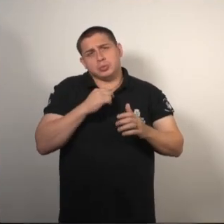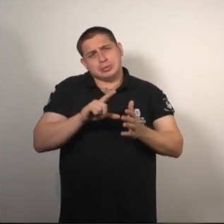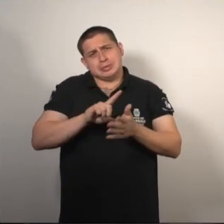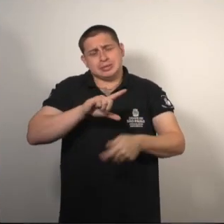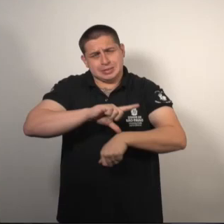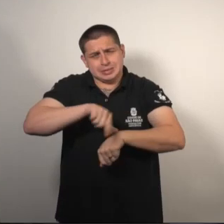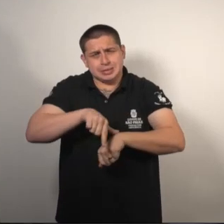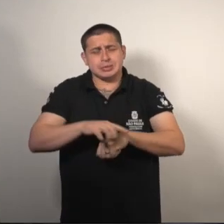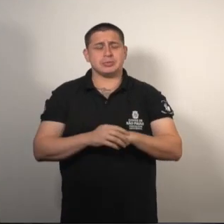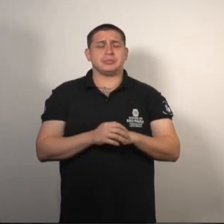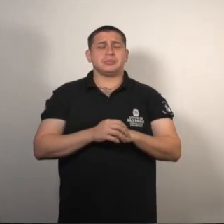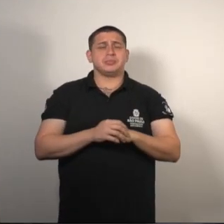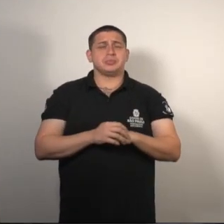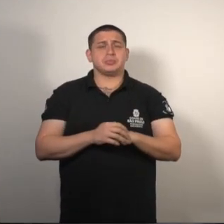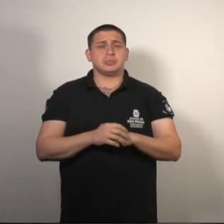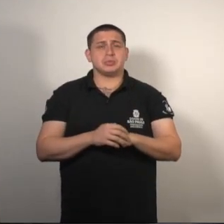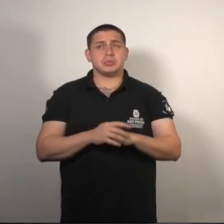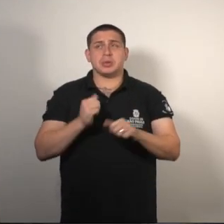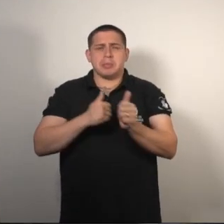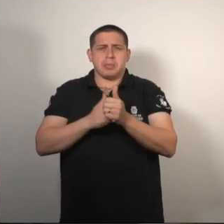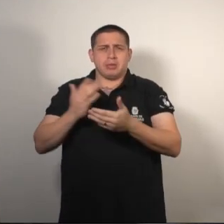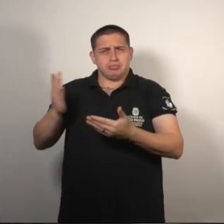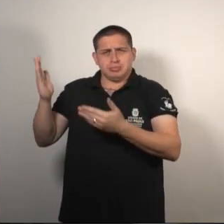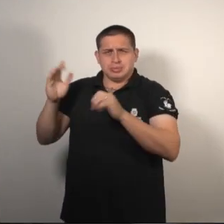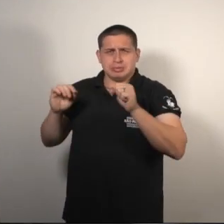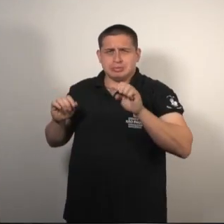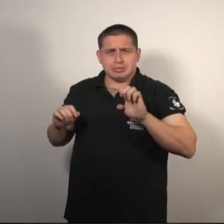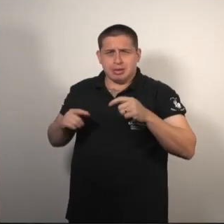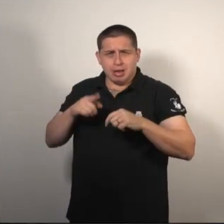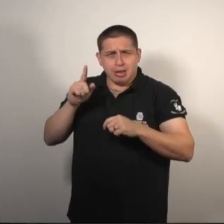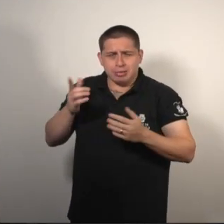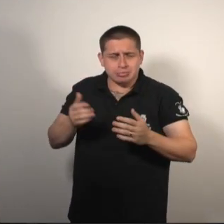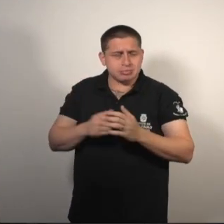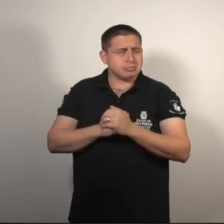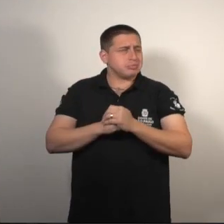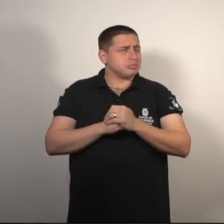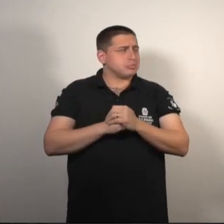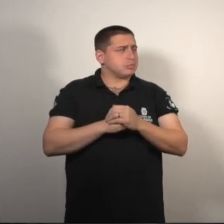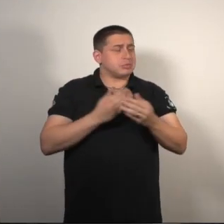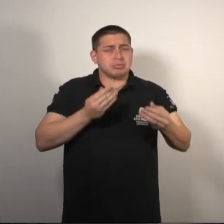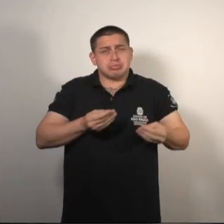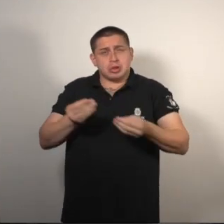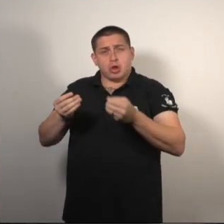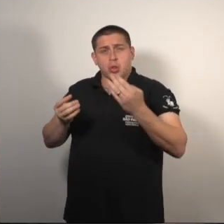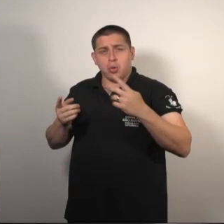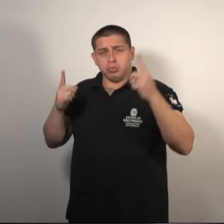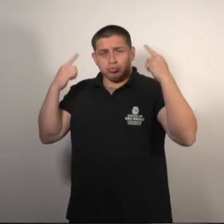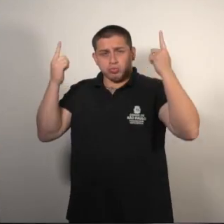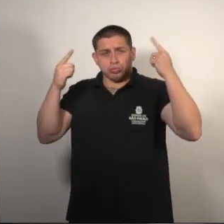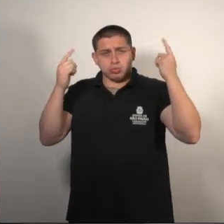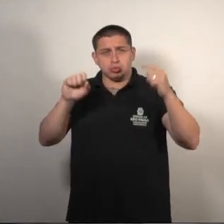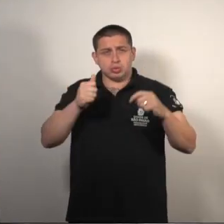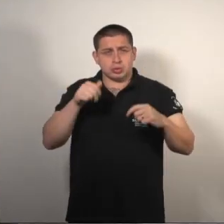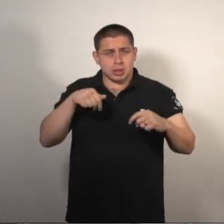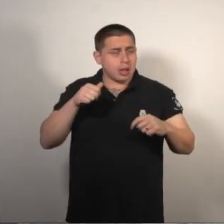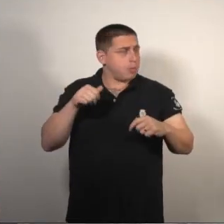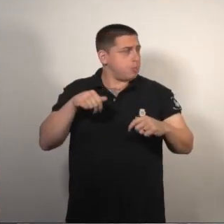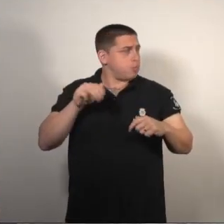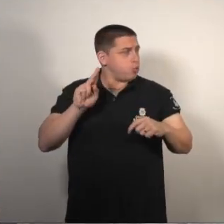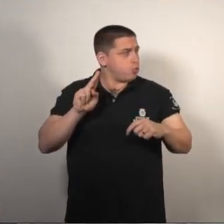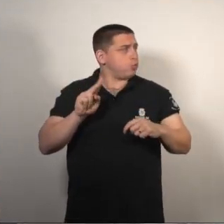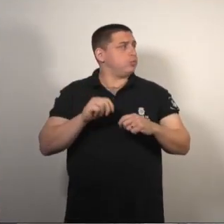atraso, mas nós estávamos na Praça da Sé, entregando novas viaturas do SAMU, que